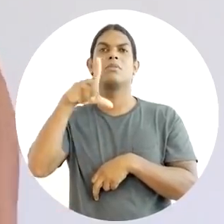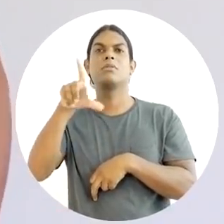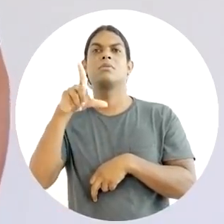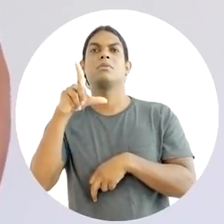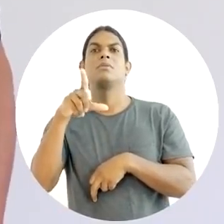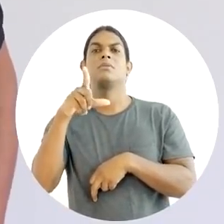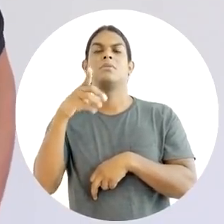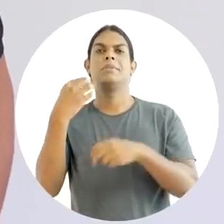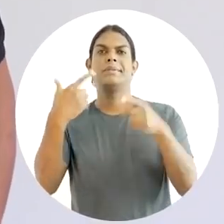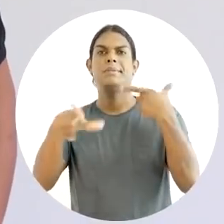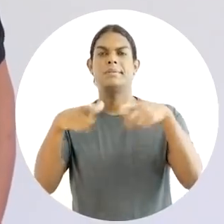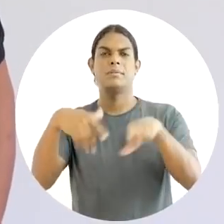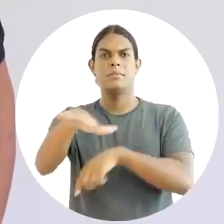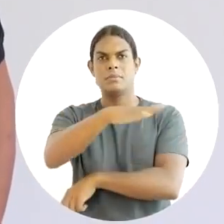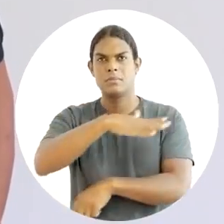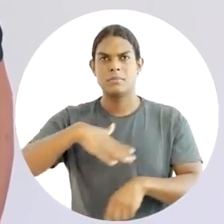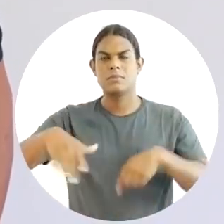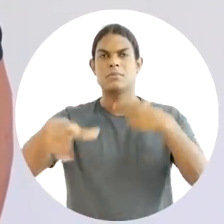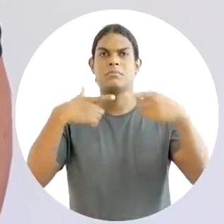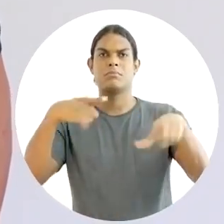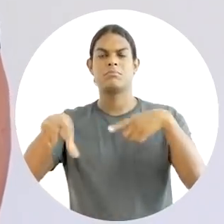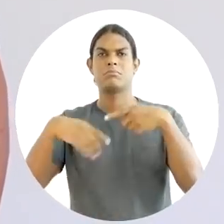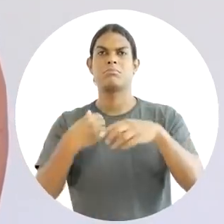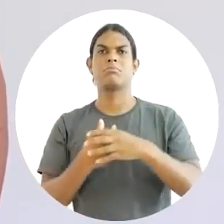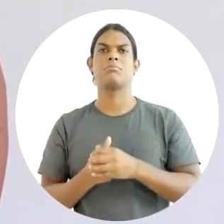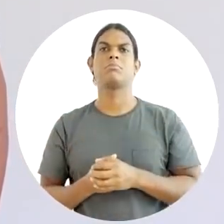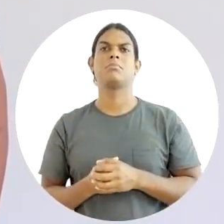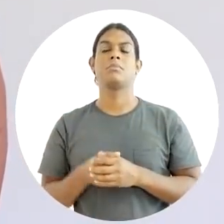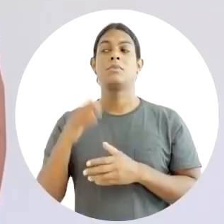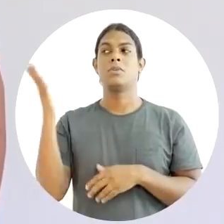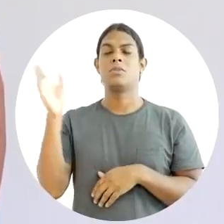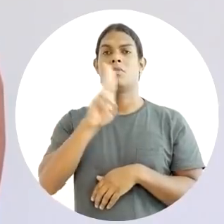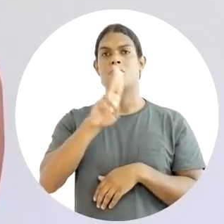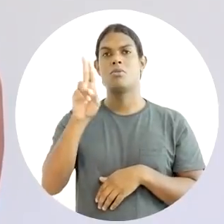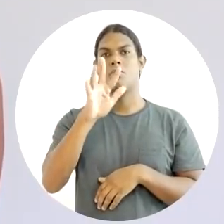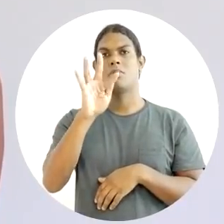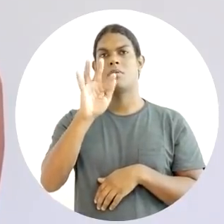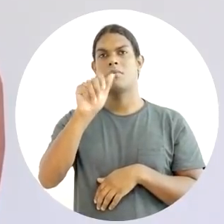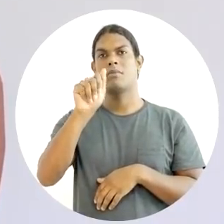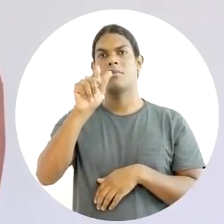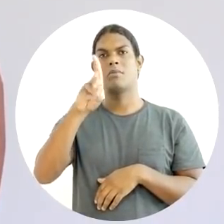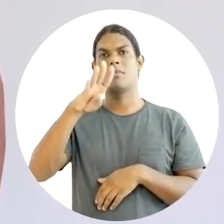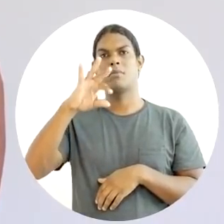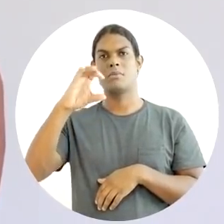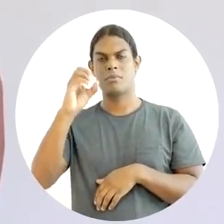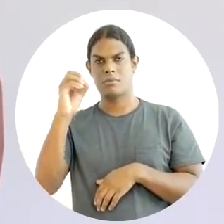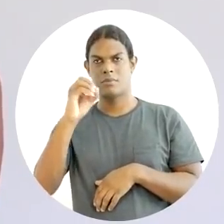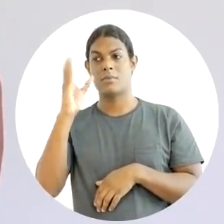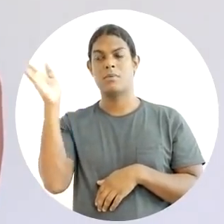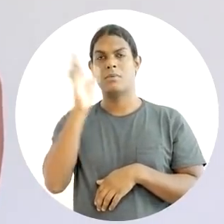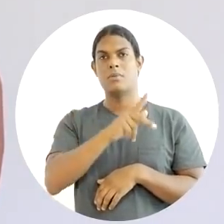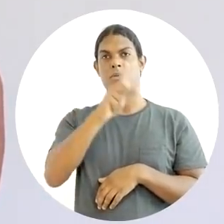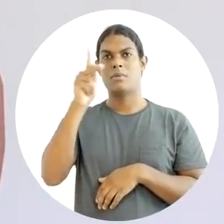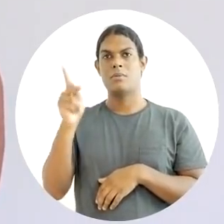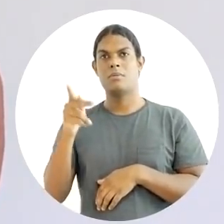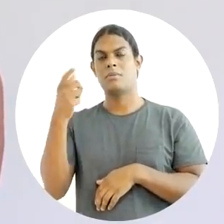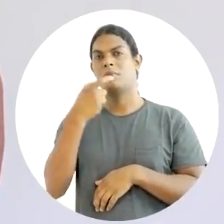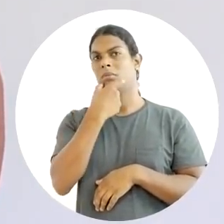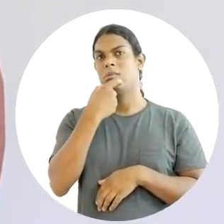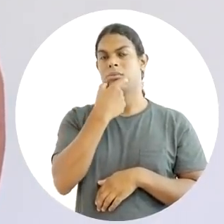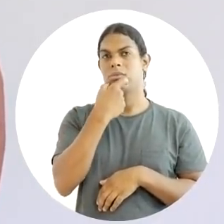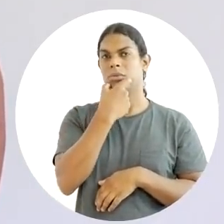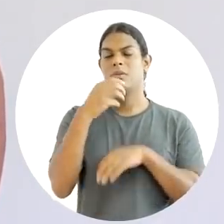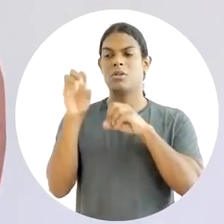conseguir se dar bem no trabalho, no mercado de trabalho, ok? Meu nome é Fábio, eu sou professor de inglês da educação